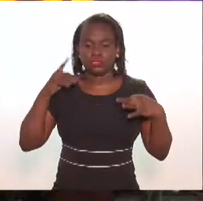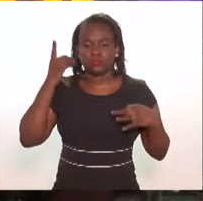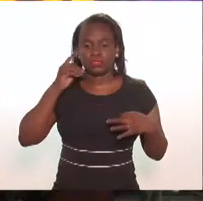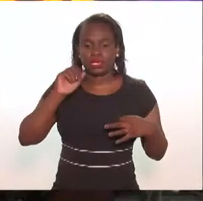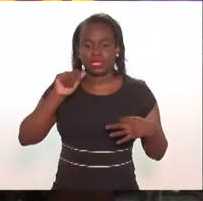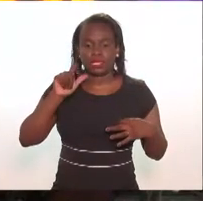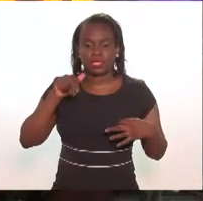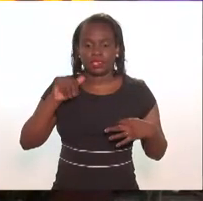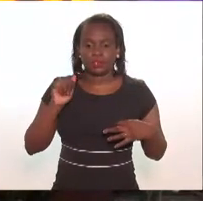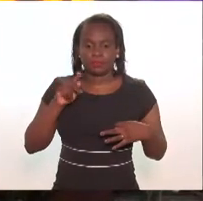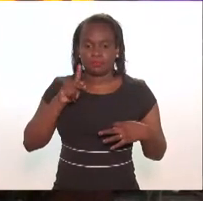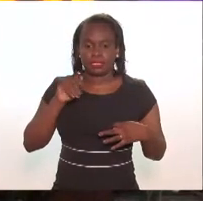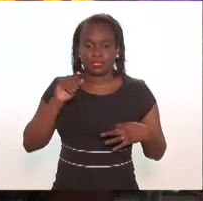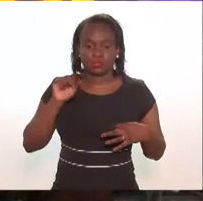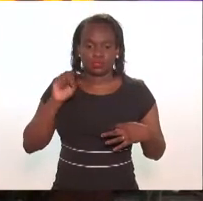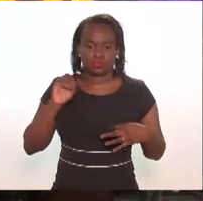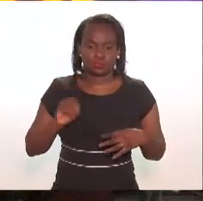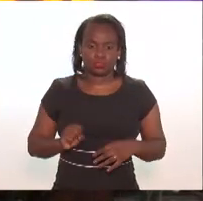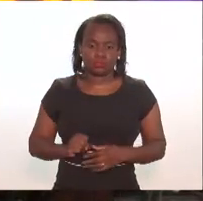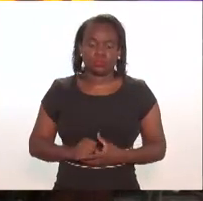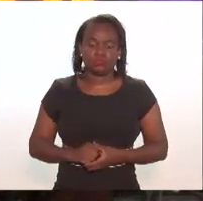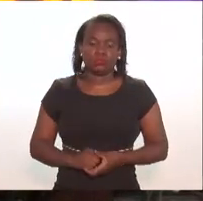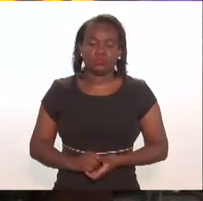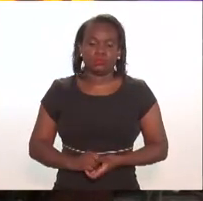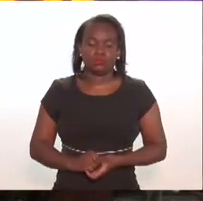Alana Passos.